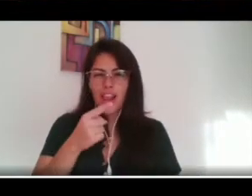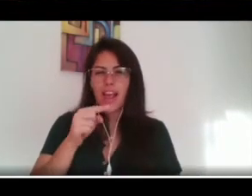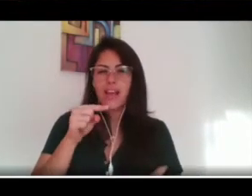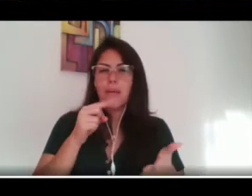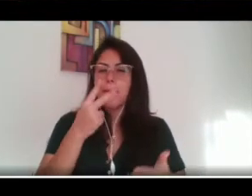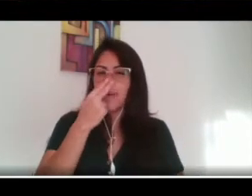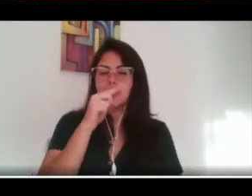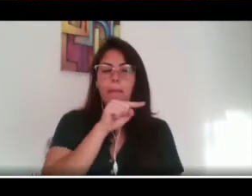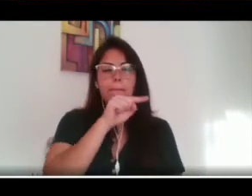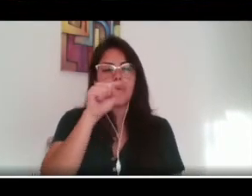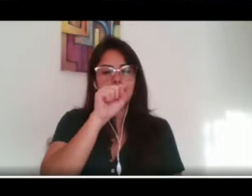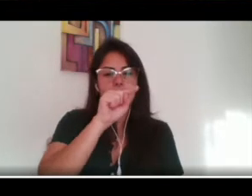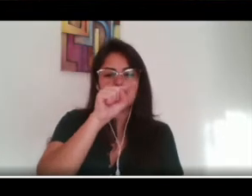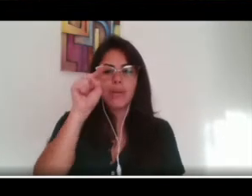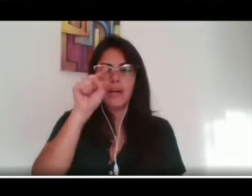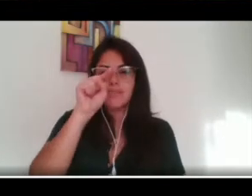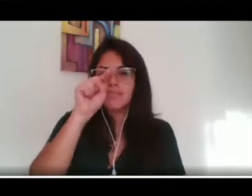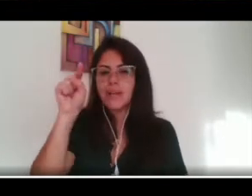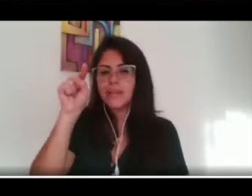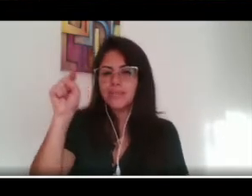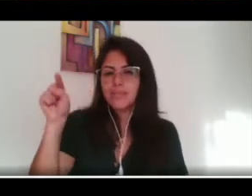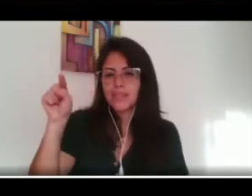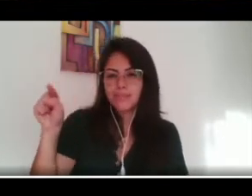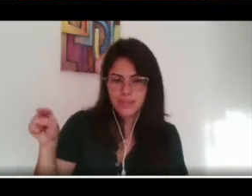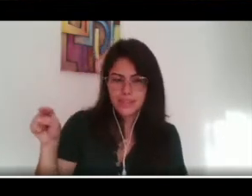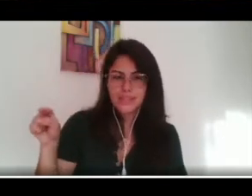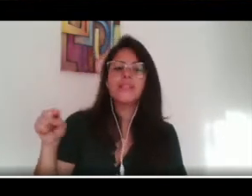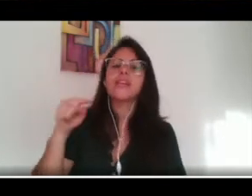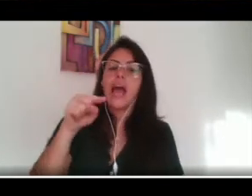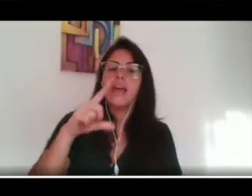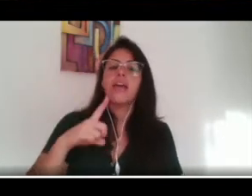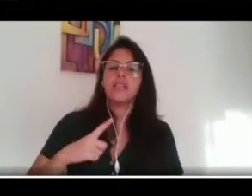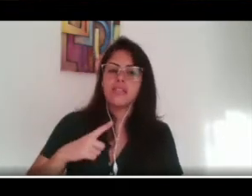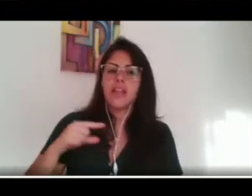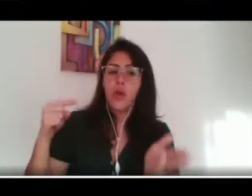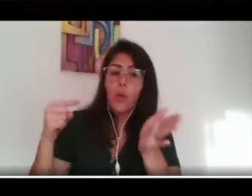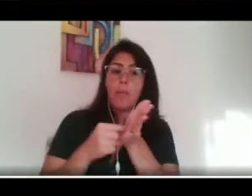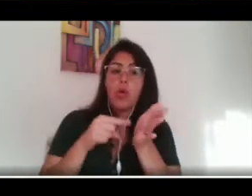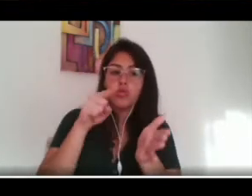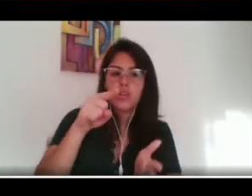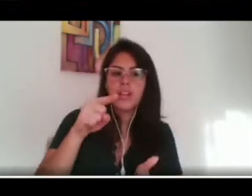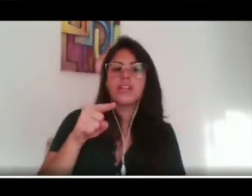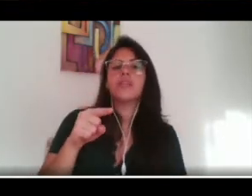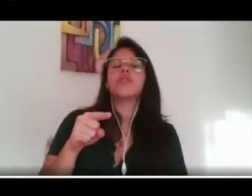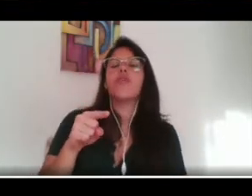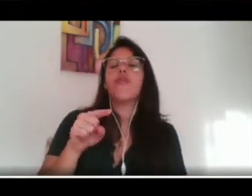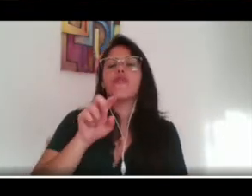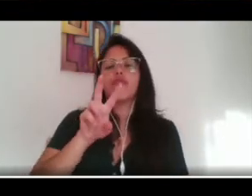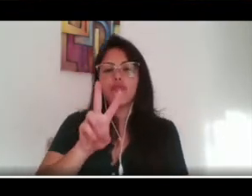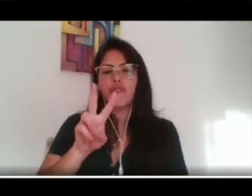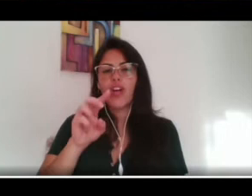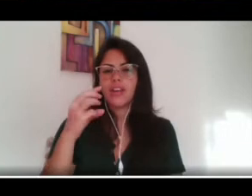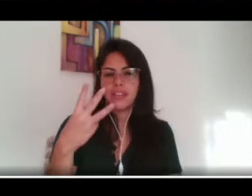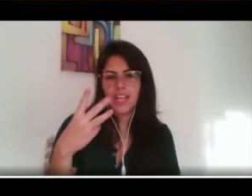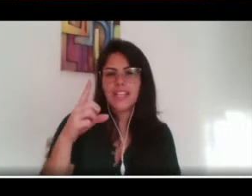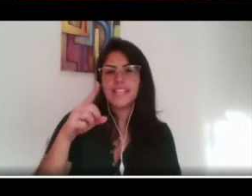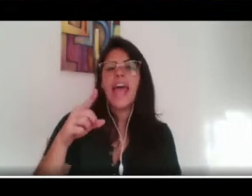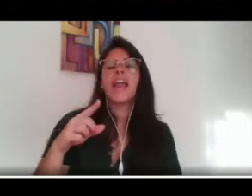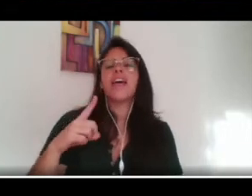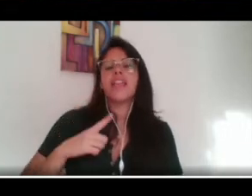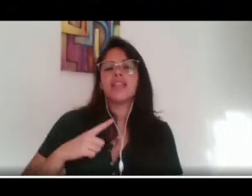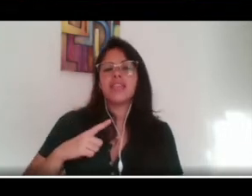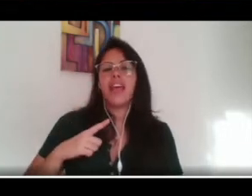exemplo, nesse ponto aqui, ó, a velocidade V3, ela é tangente à trajetória, né? E você tem